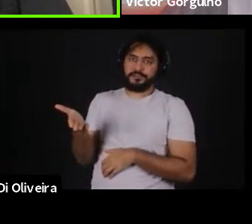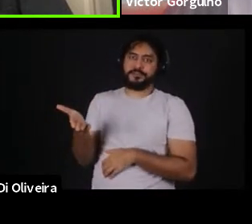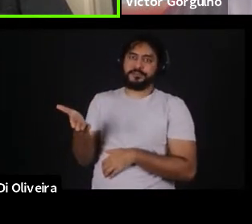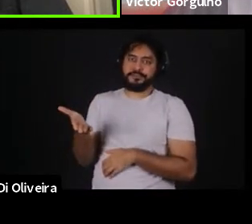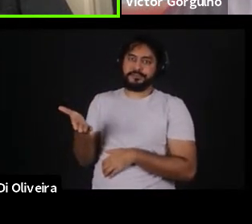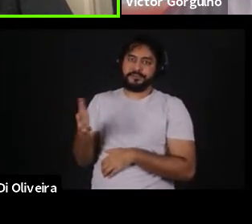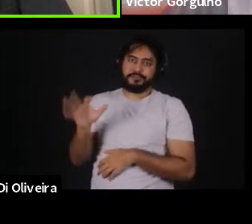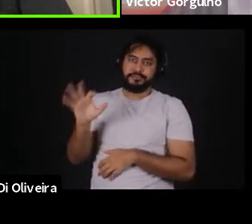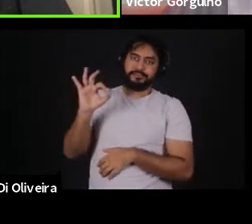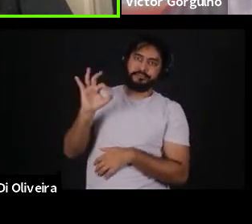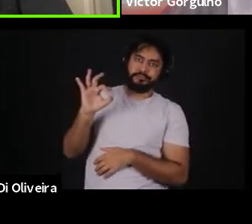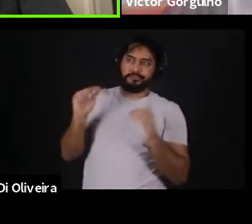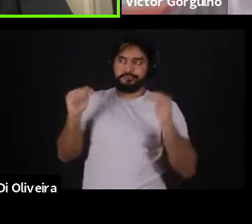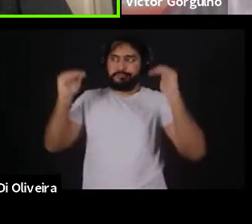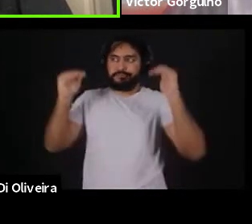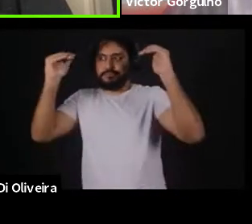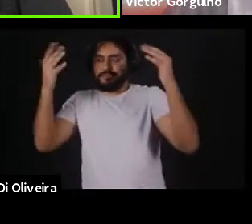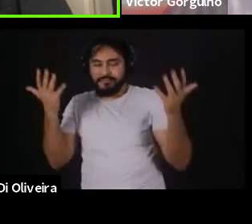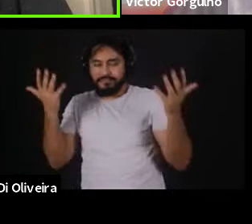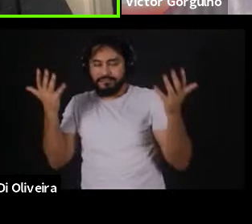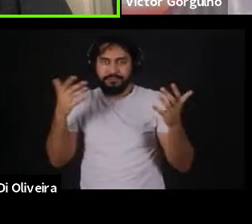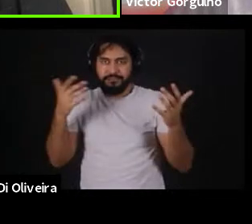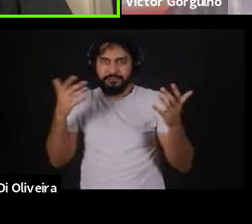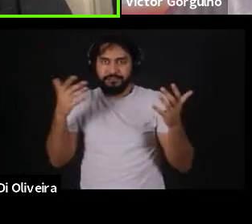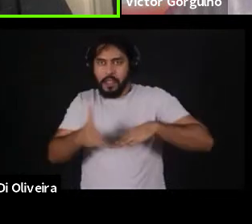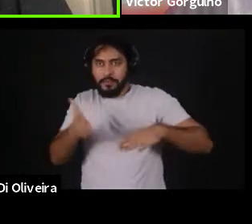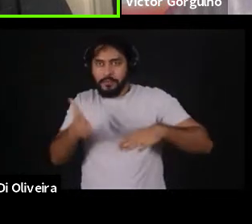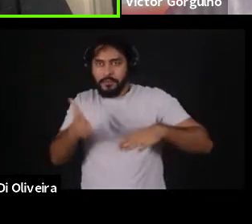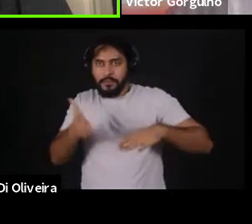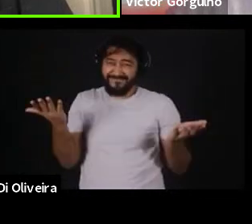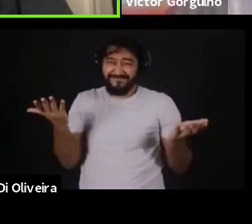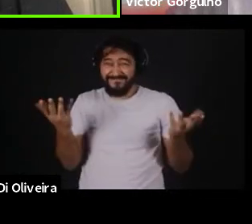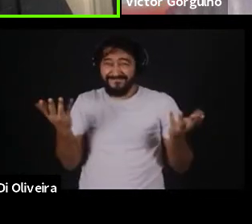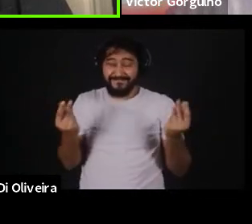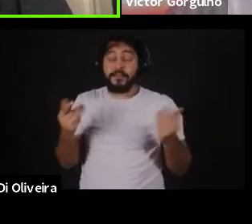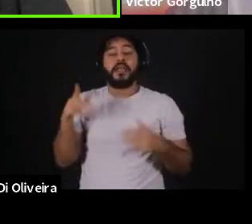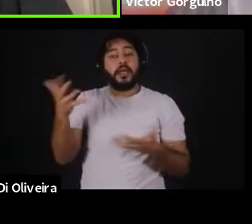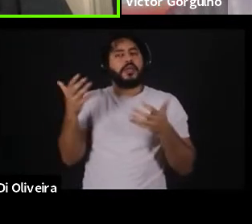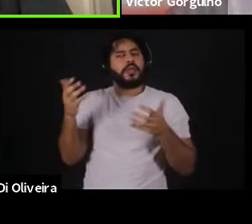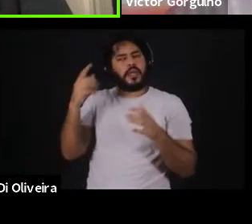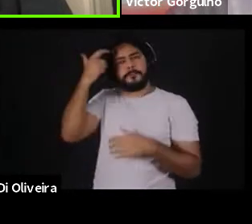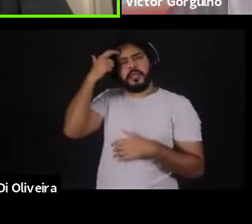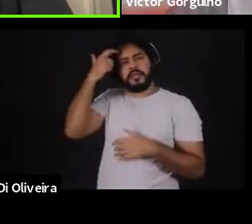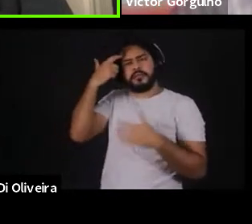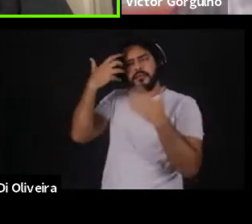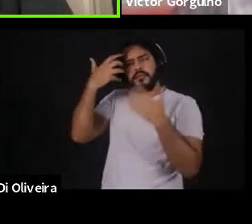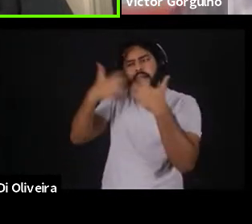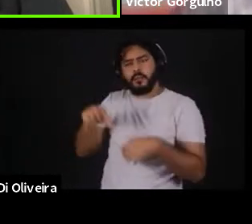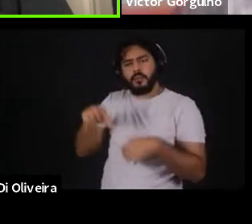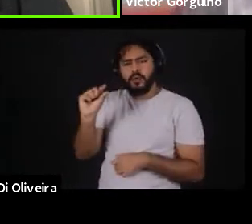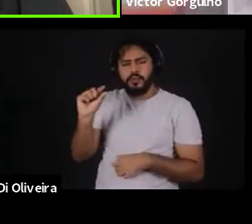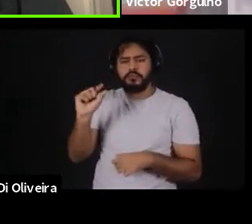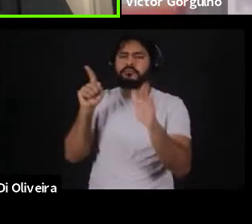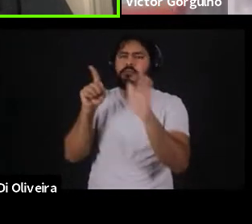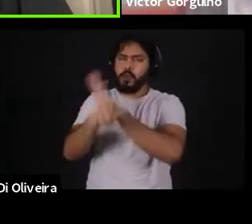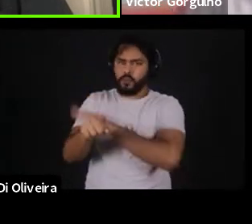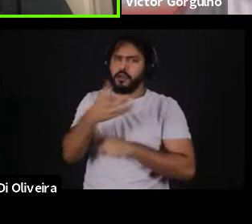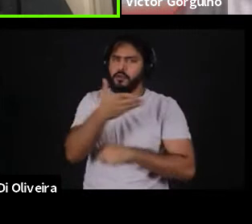E aí, então, eu queria pensar um pouquinho, ou perguntar a vocês um pouquinho,